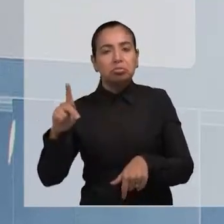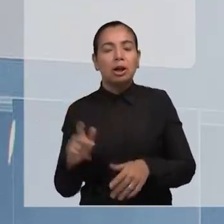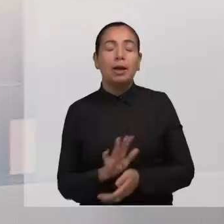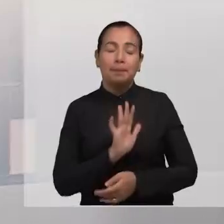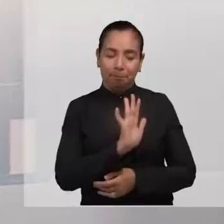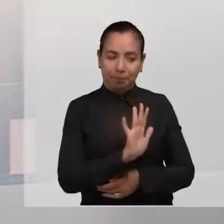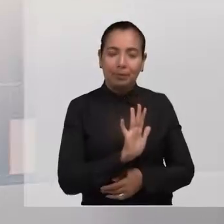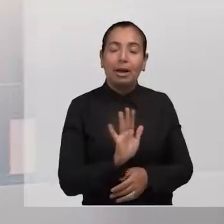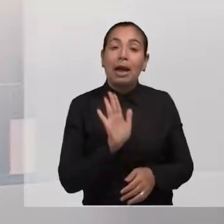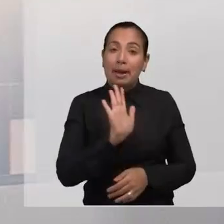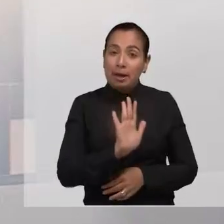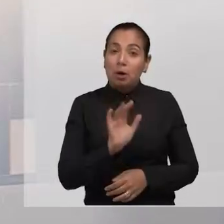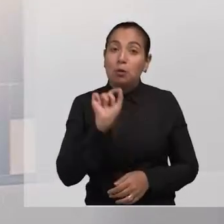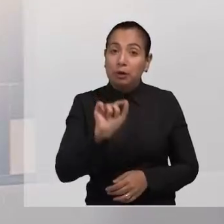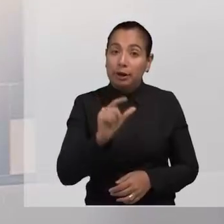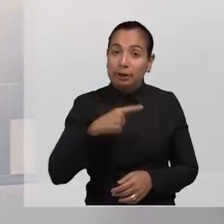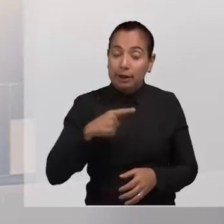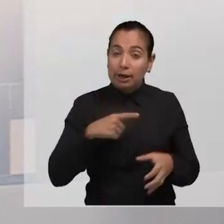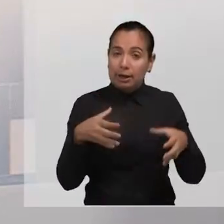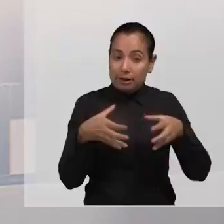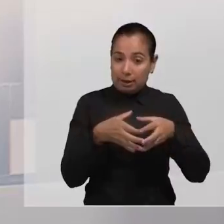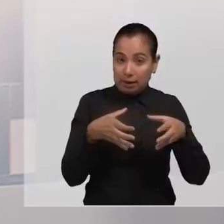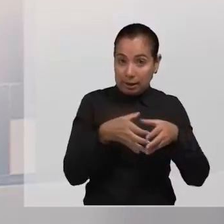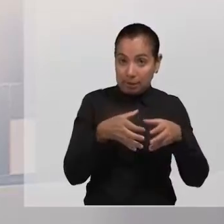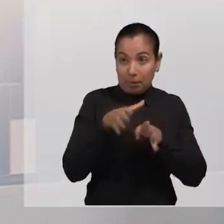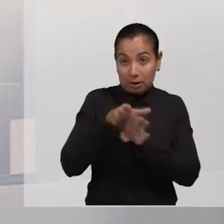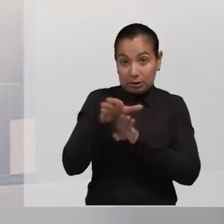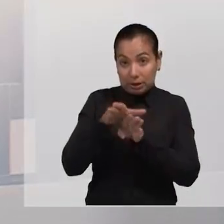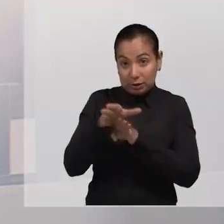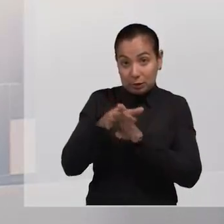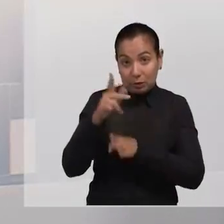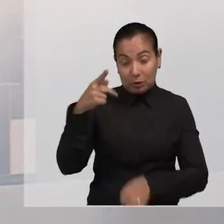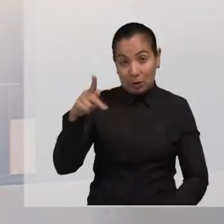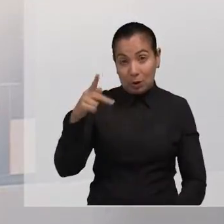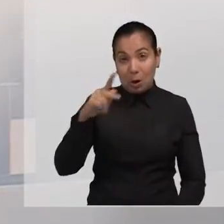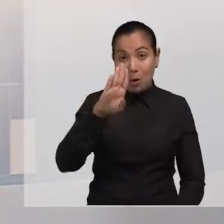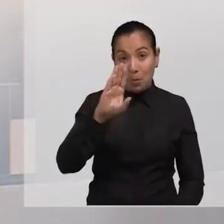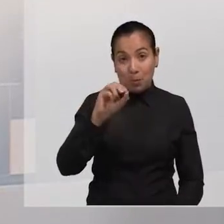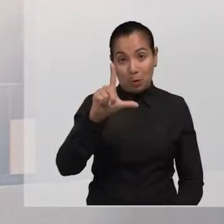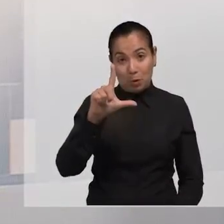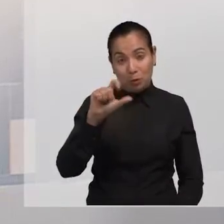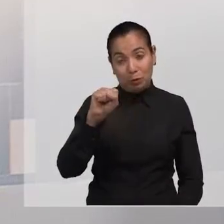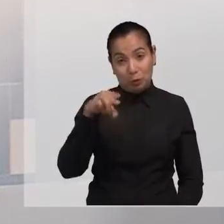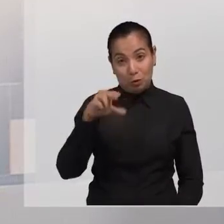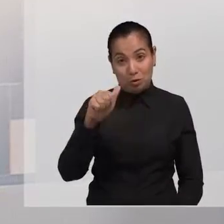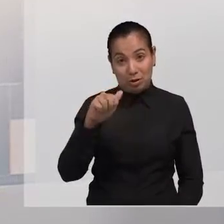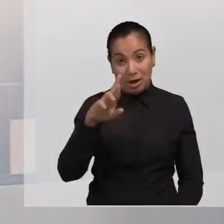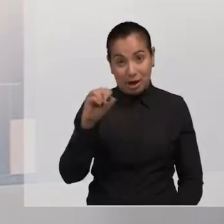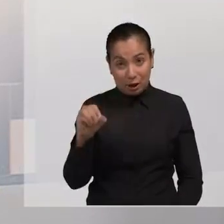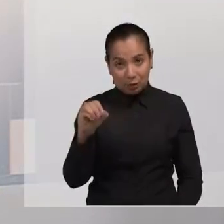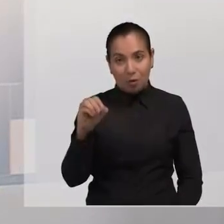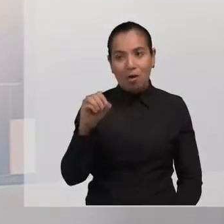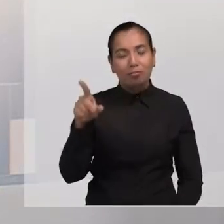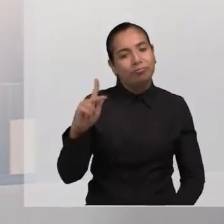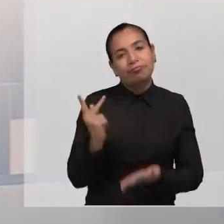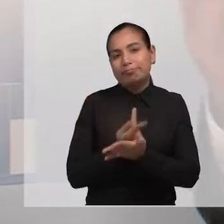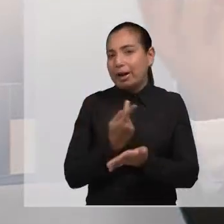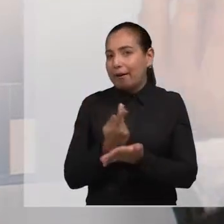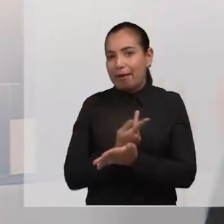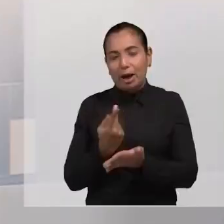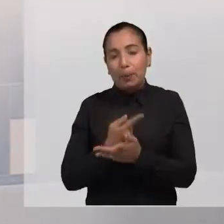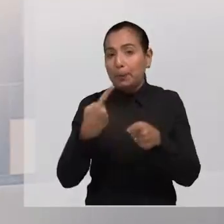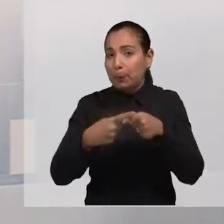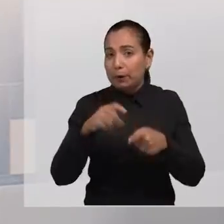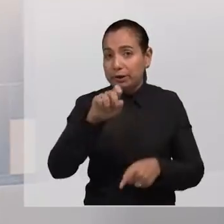equipe de assessores de Jair Bolsonaro é raro. Eu acho que quem conhece o perfil,